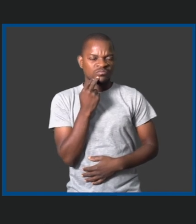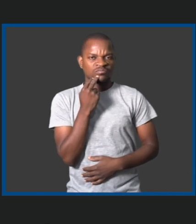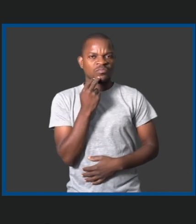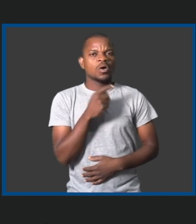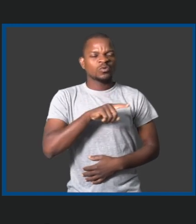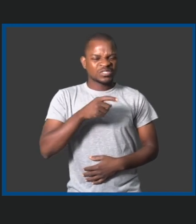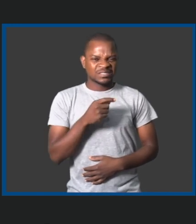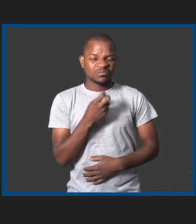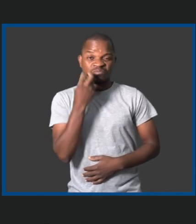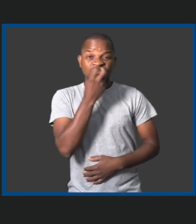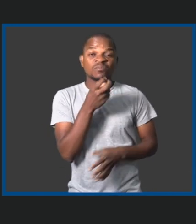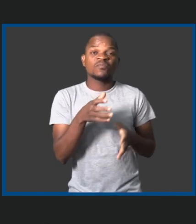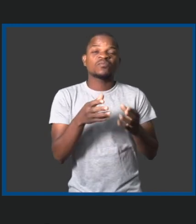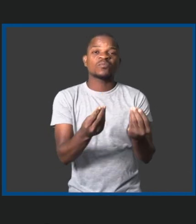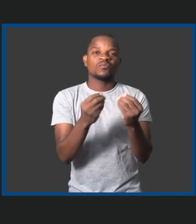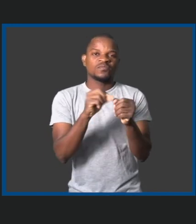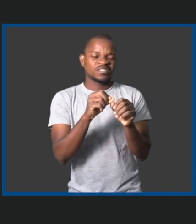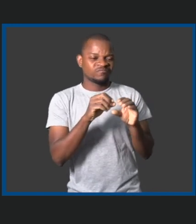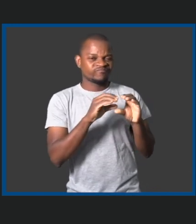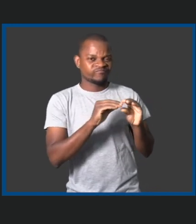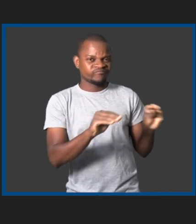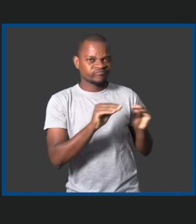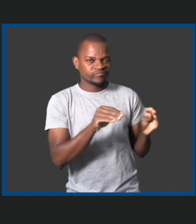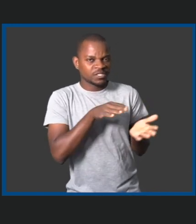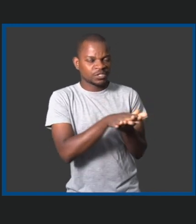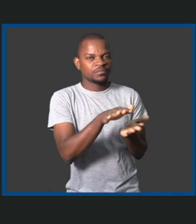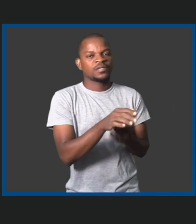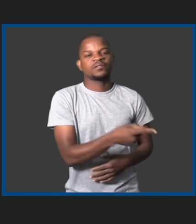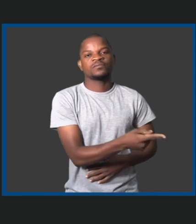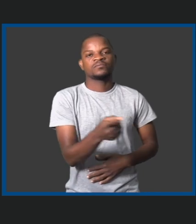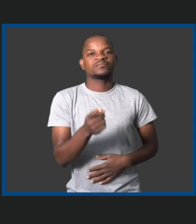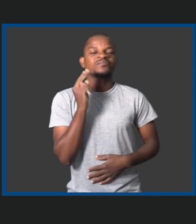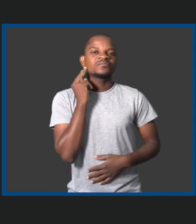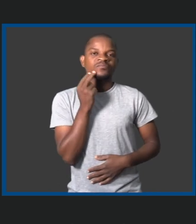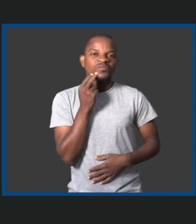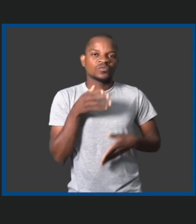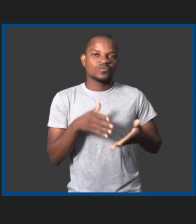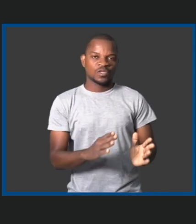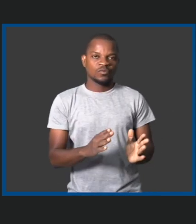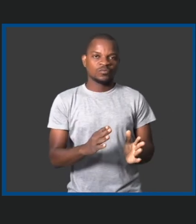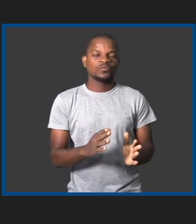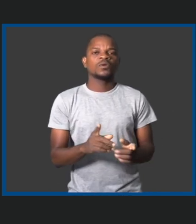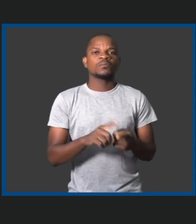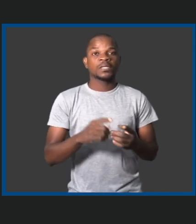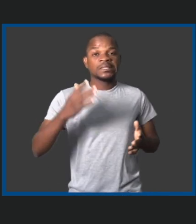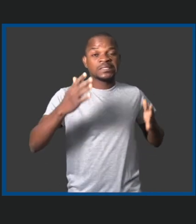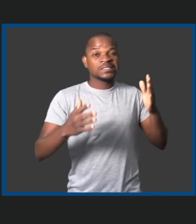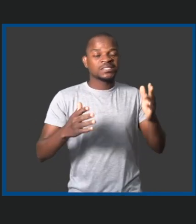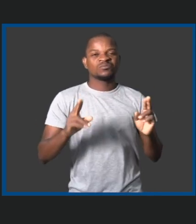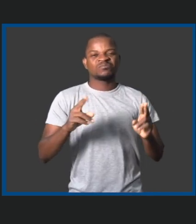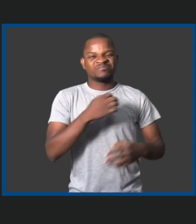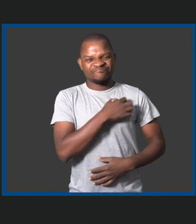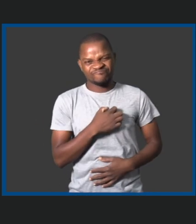com essa deficiência auditiva, desenvolvemos mecanismos de passar a informação para os nossos. E nós sabemos nos